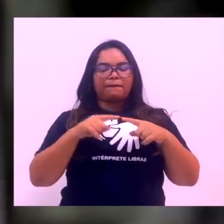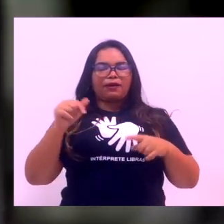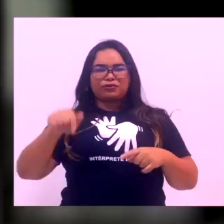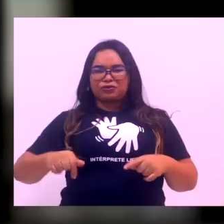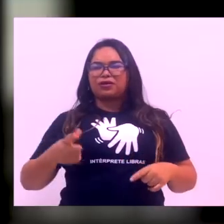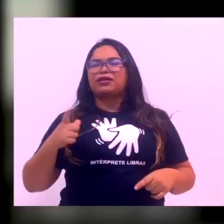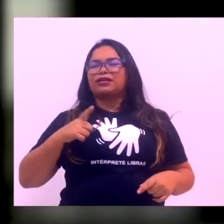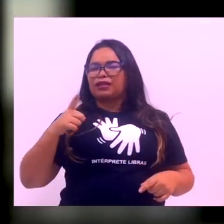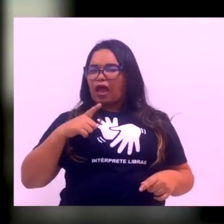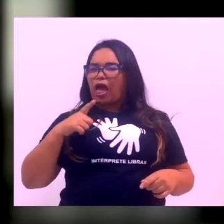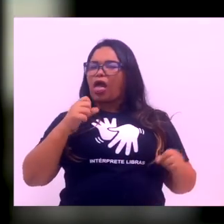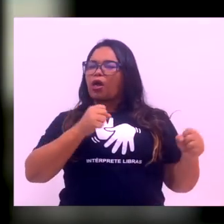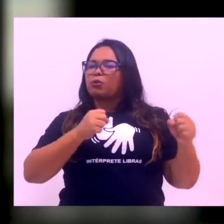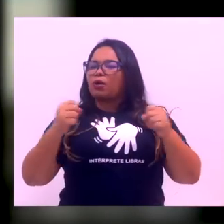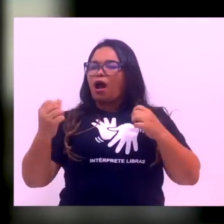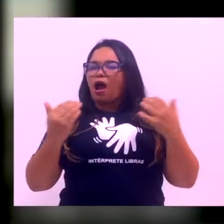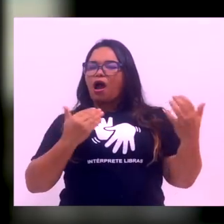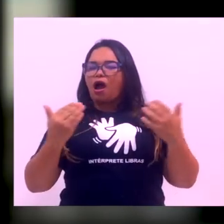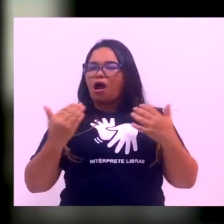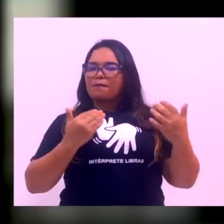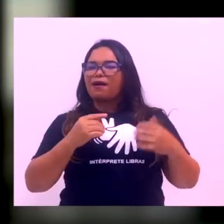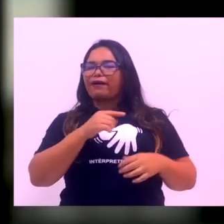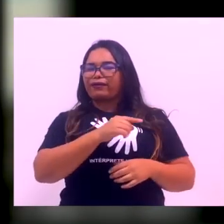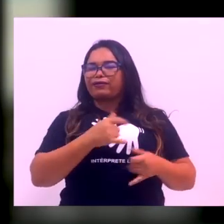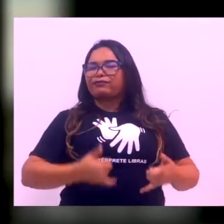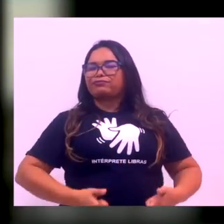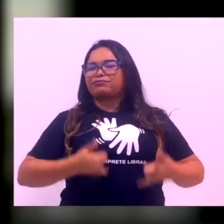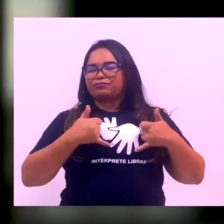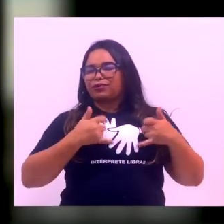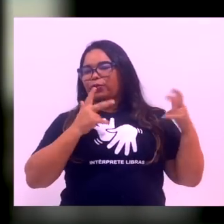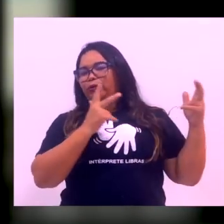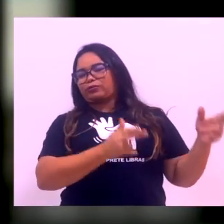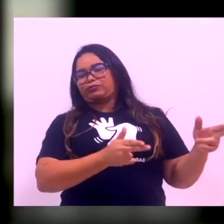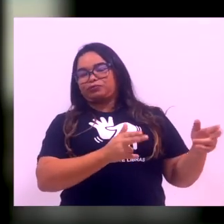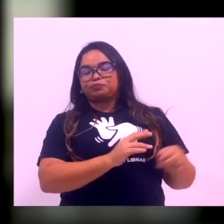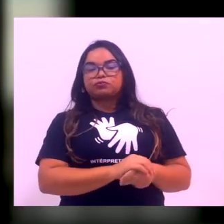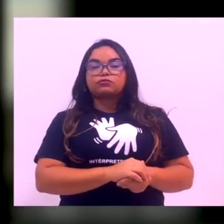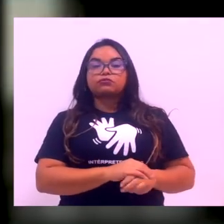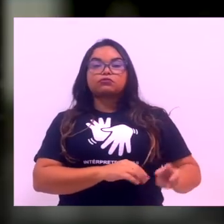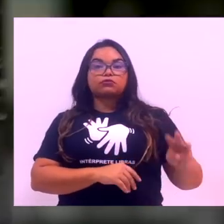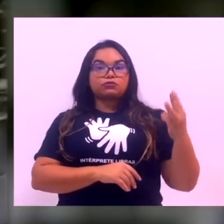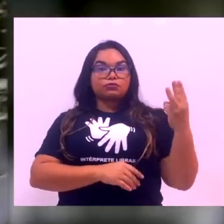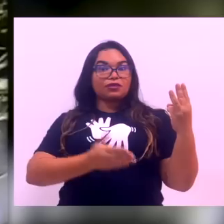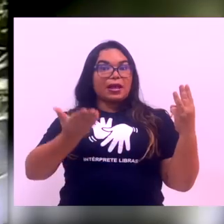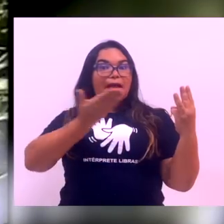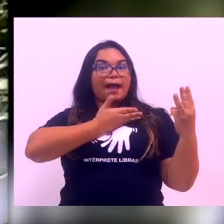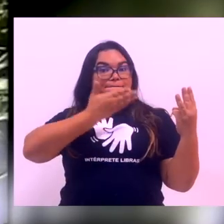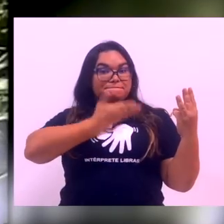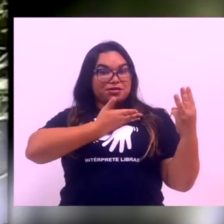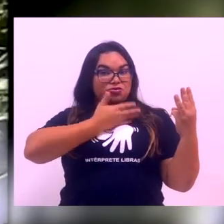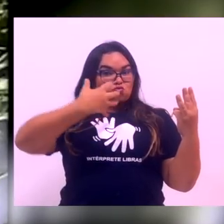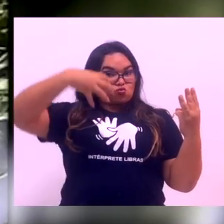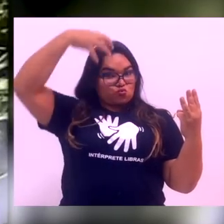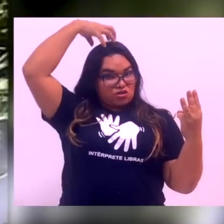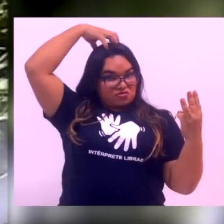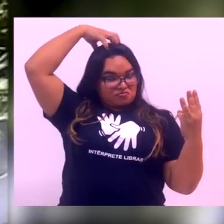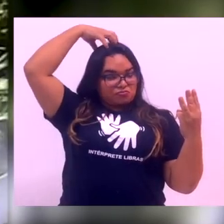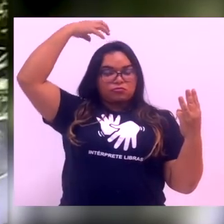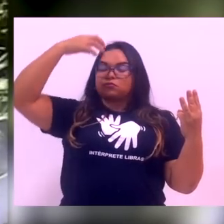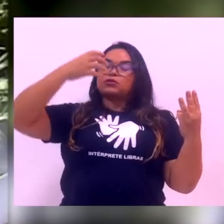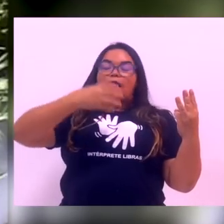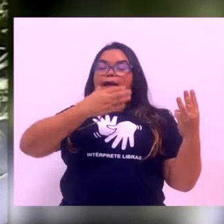rei deveria ser arrogante no mesmo nível, mas há um poder igualmente arrogante hoje, fazendo a mesma